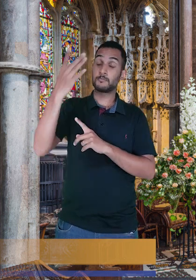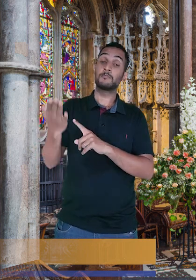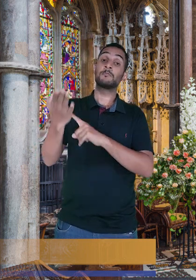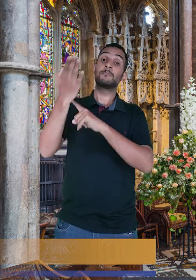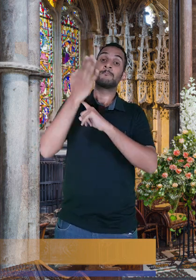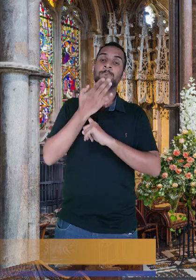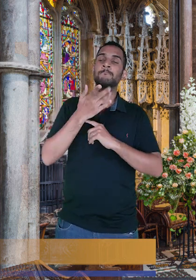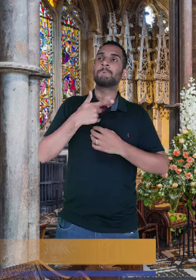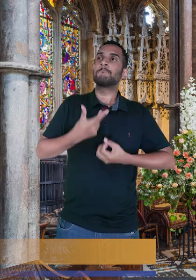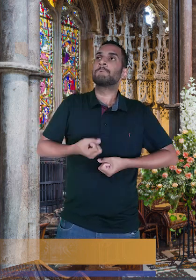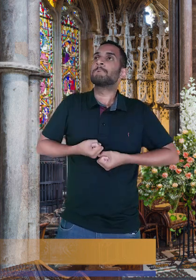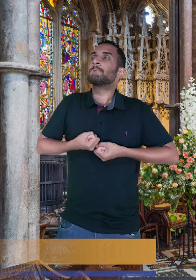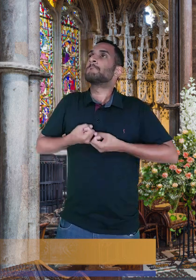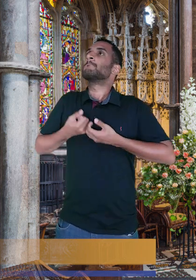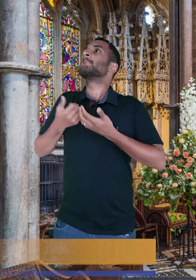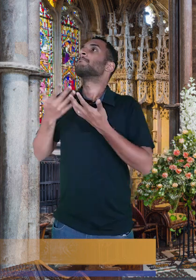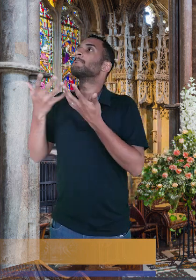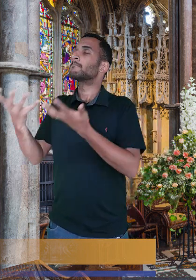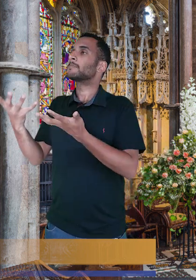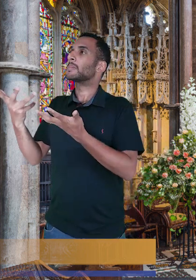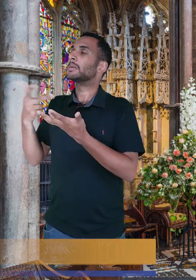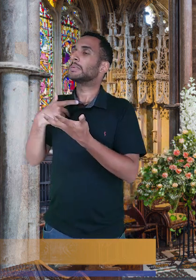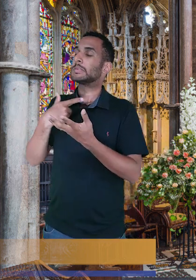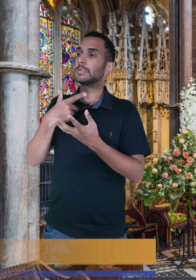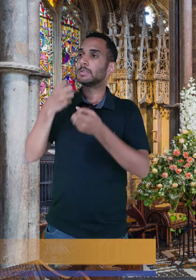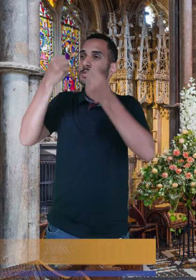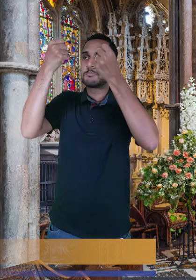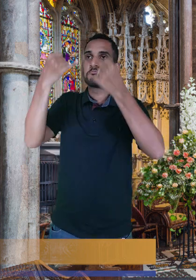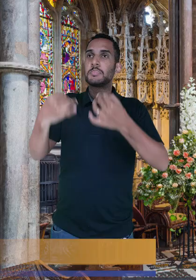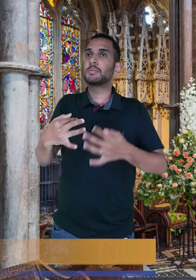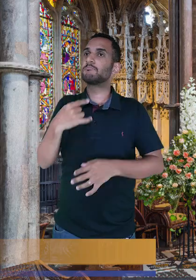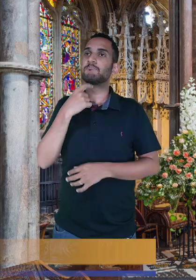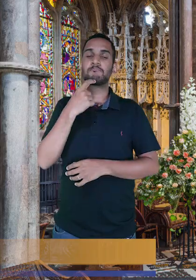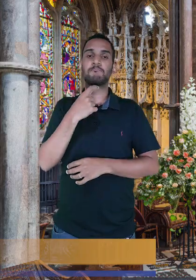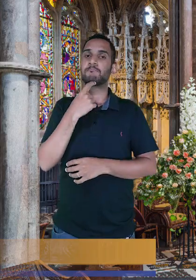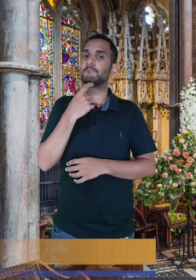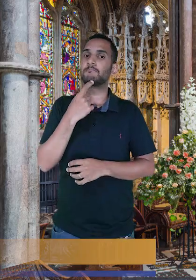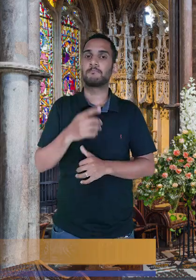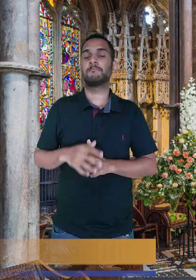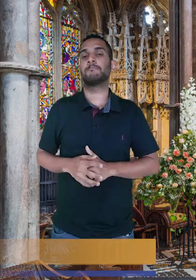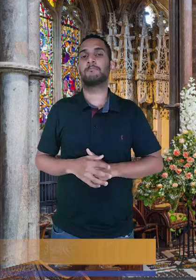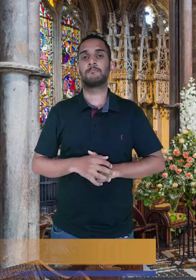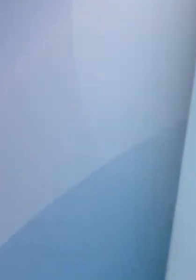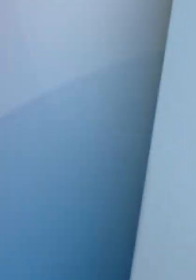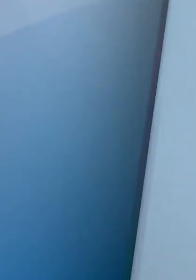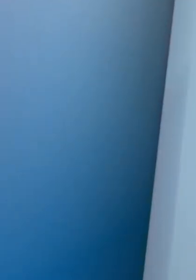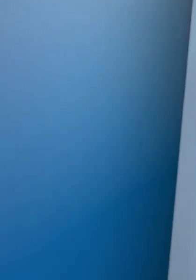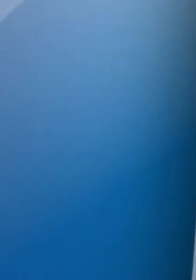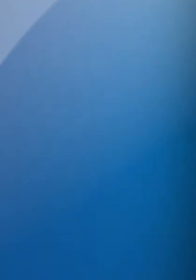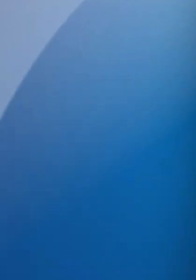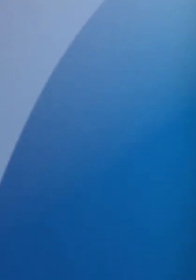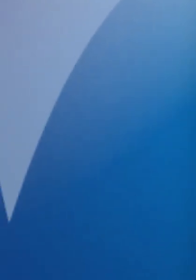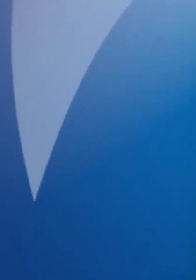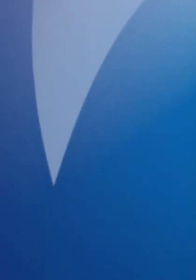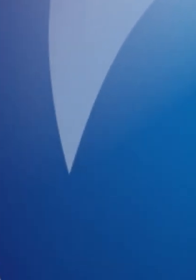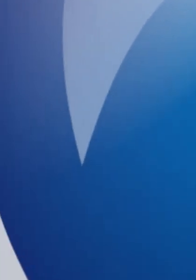mesmo Espírito vem em nosso auxílio com gemidos que humanamente não se podem explicar.